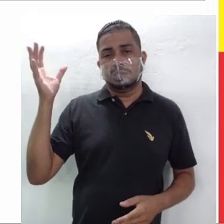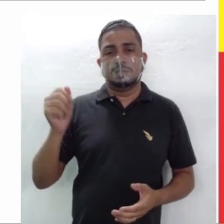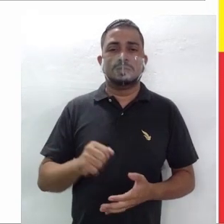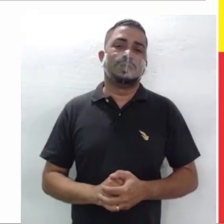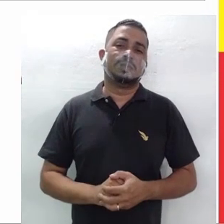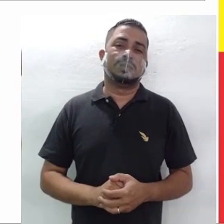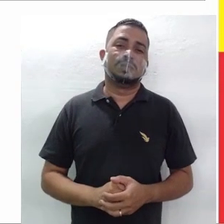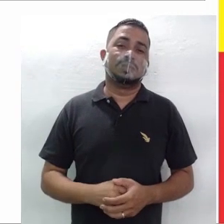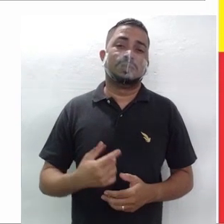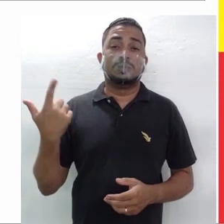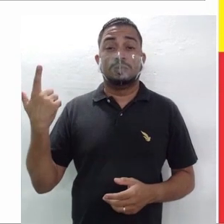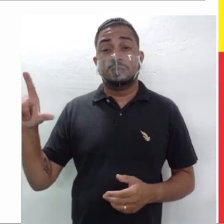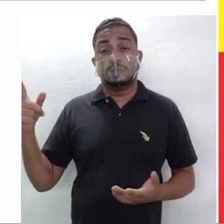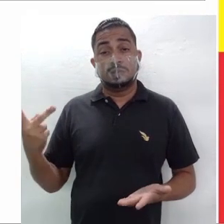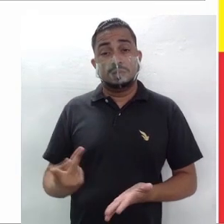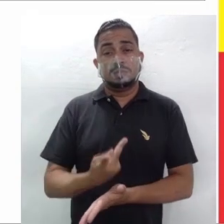Outro